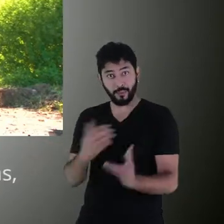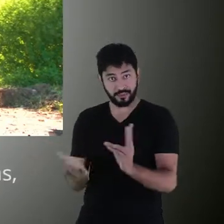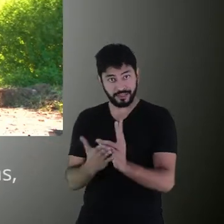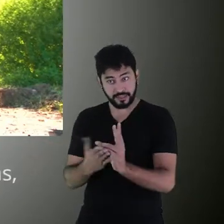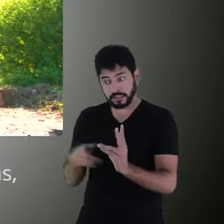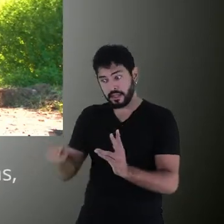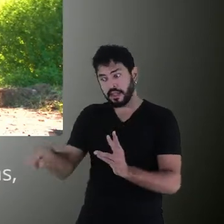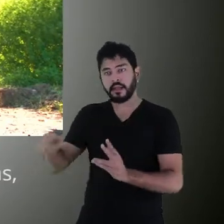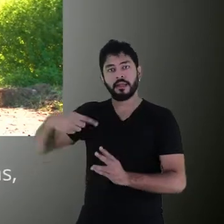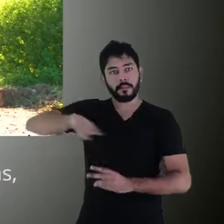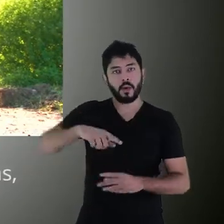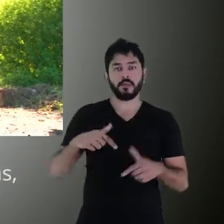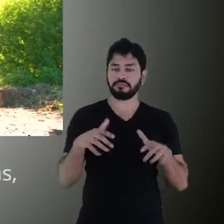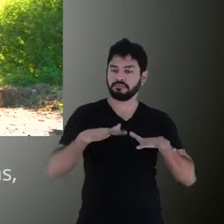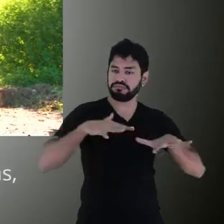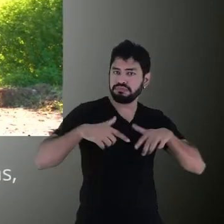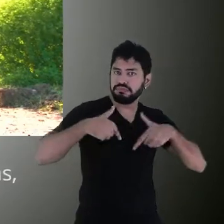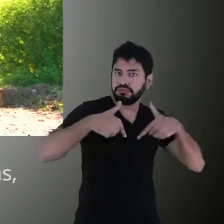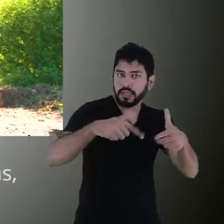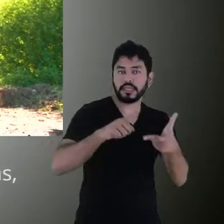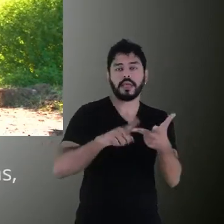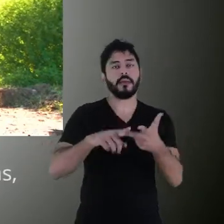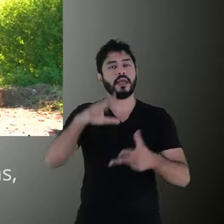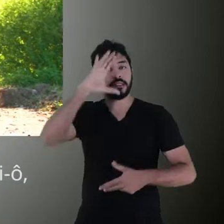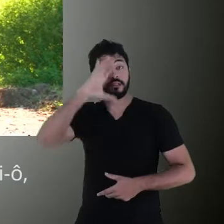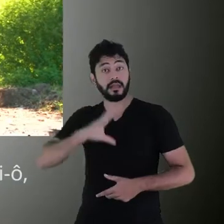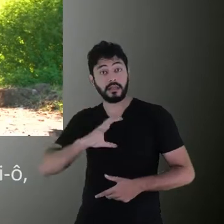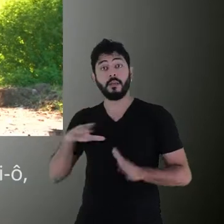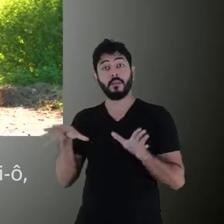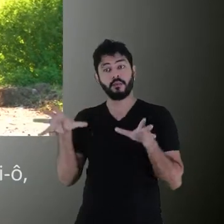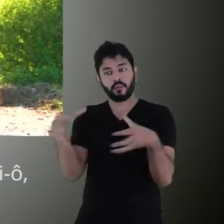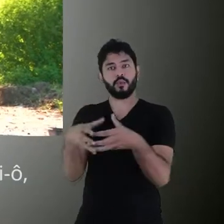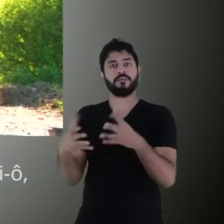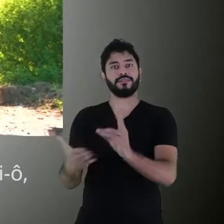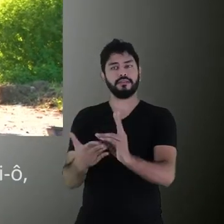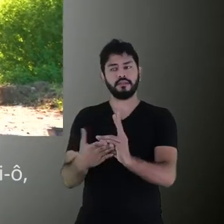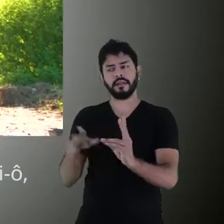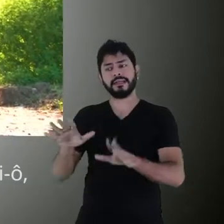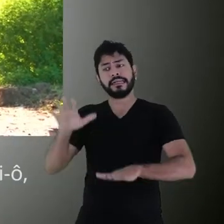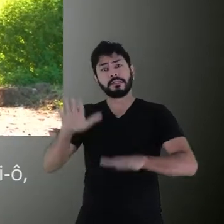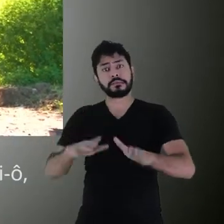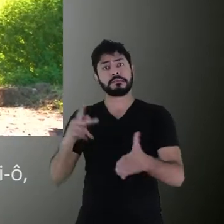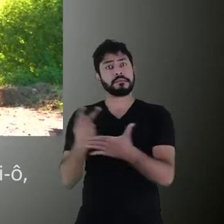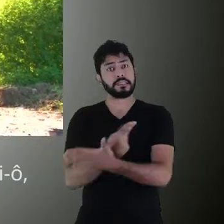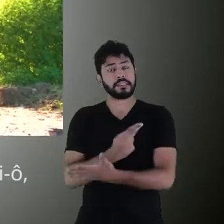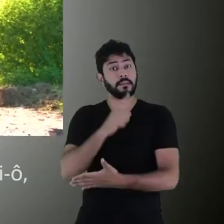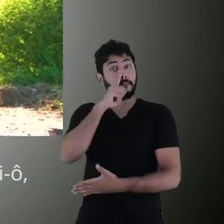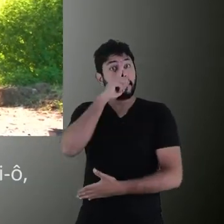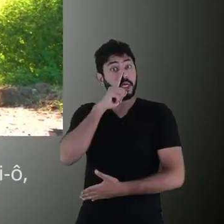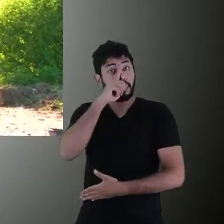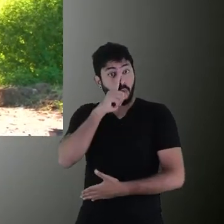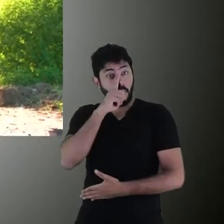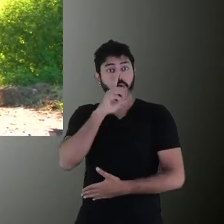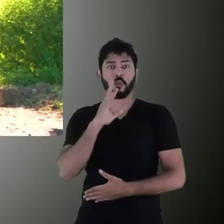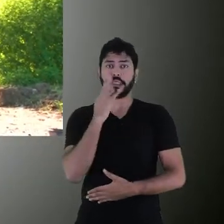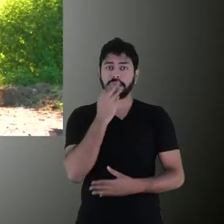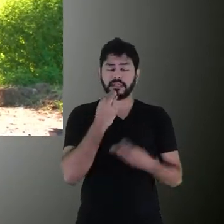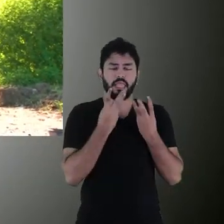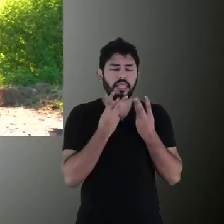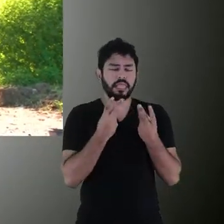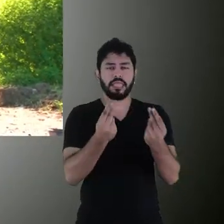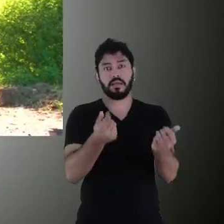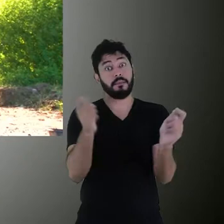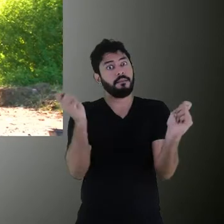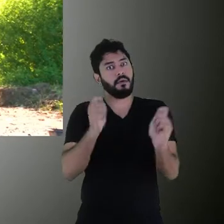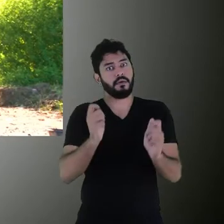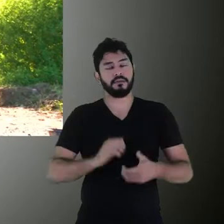nós não tiver esse cuidado de preparar os indígenas, estudantes indígenas, para atuar e ser um cidadão Funiô, então